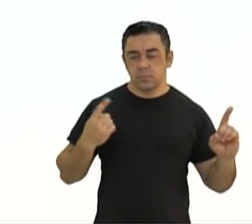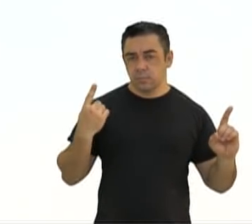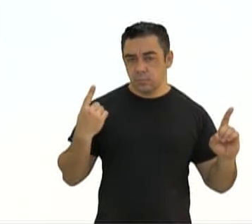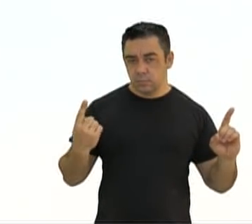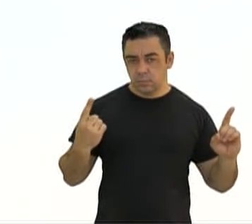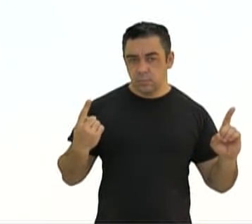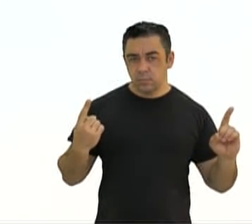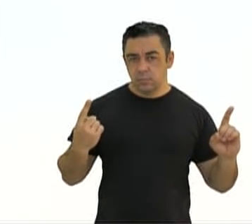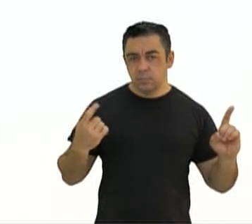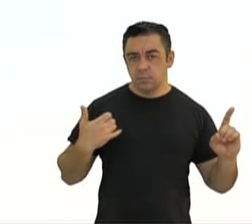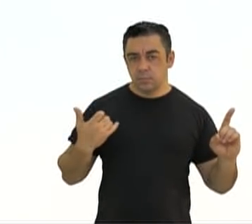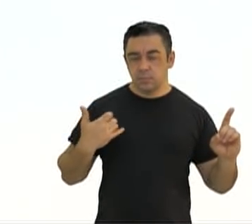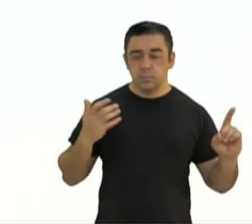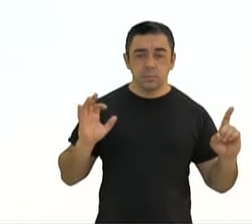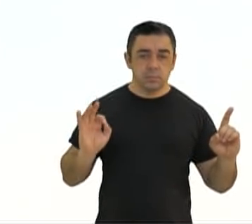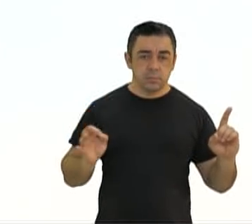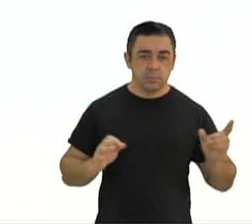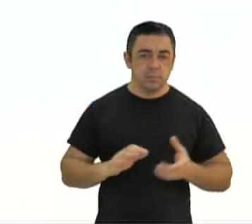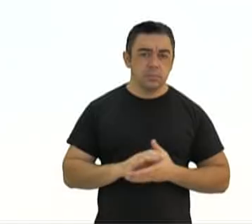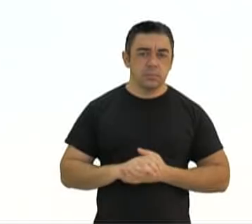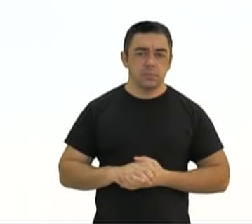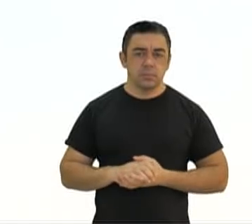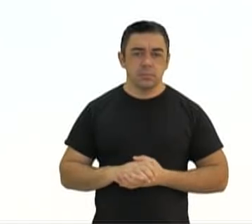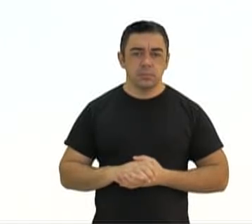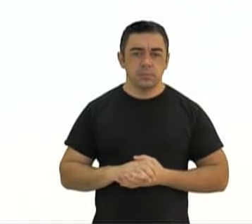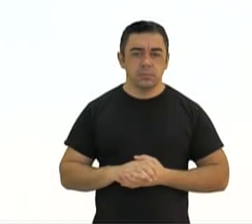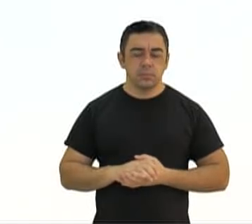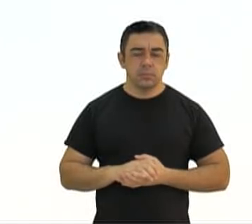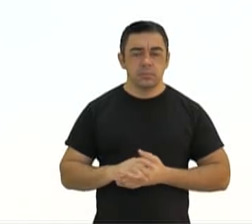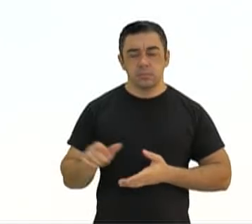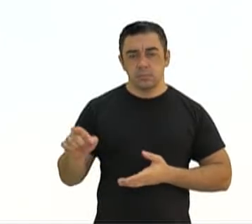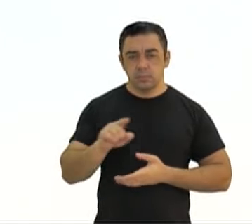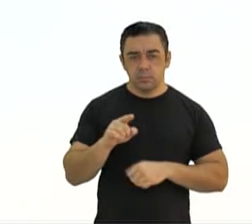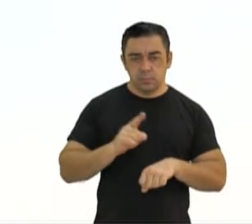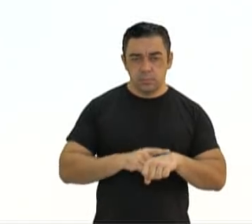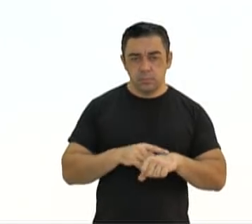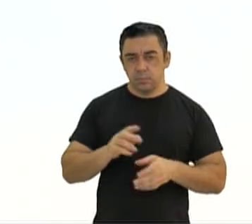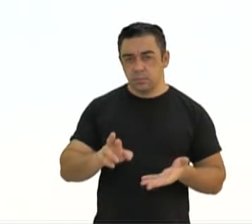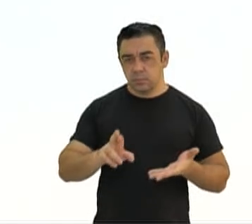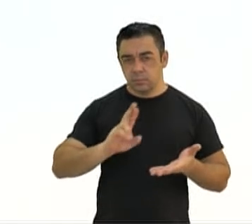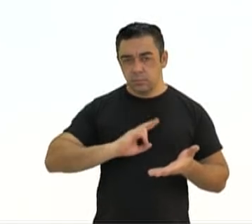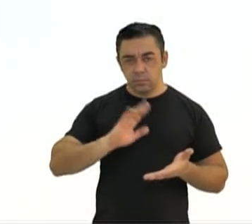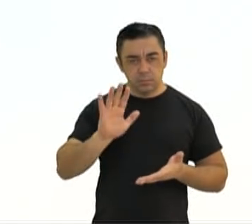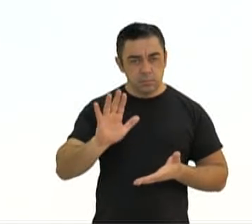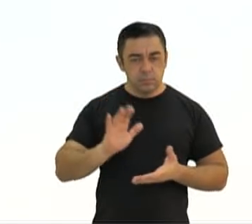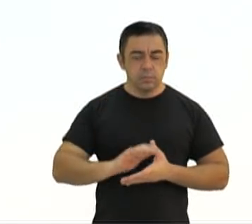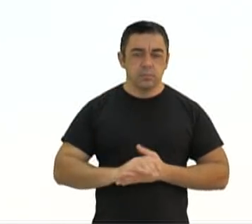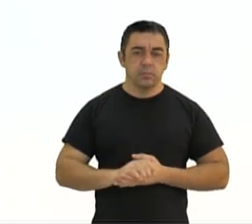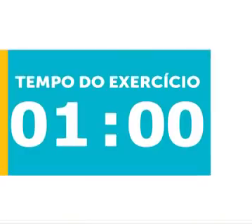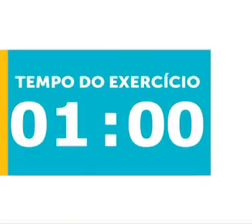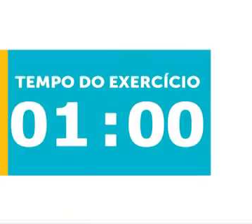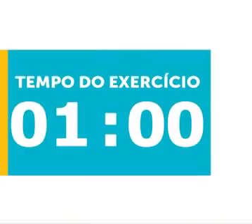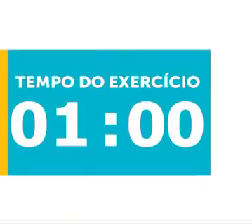1 ano de idade. Você terá um momento para responder e eu já volto.